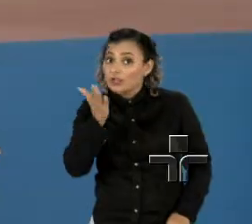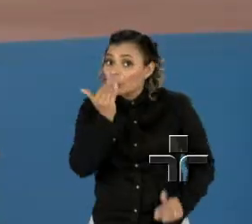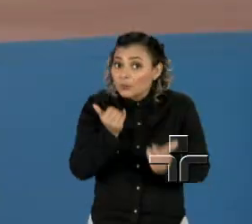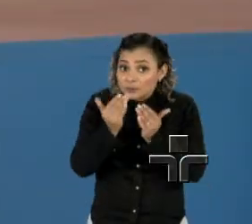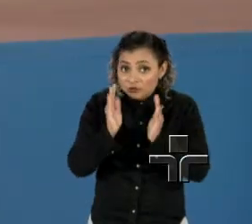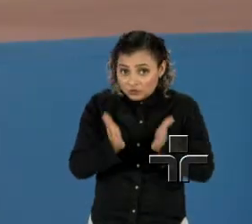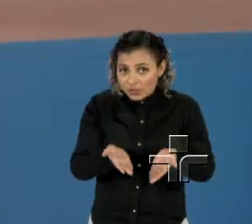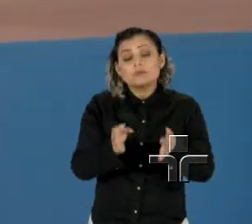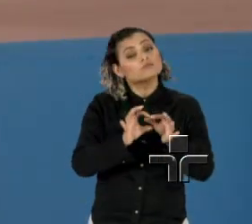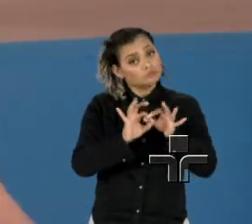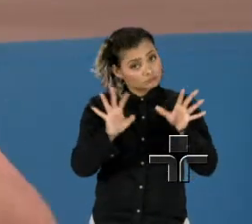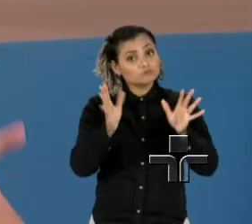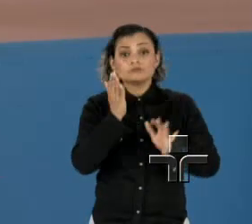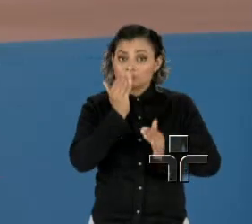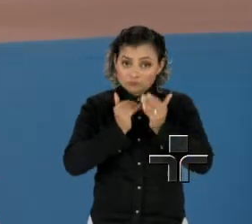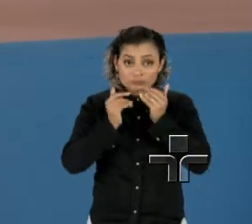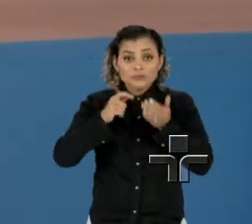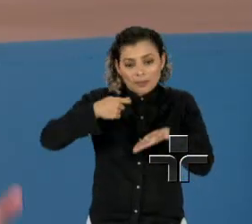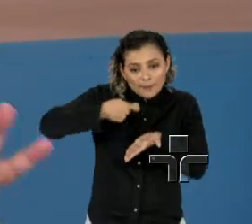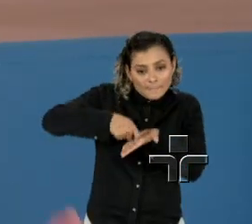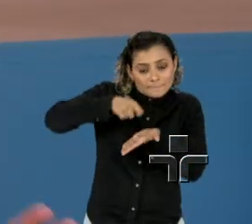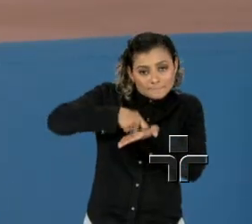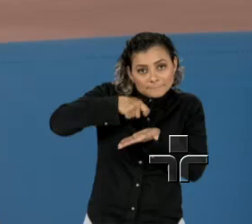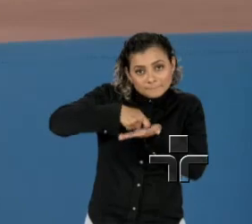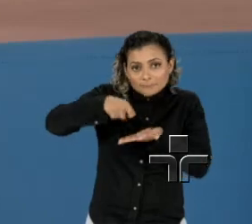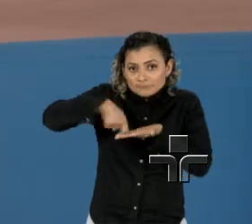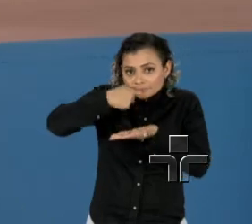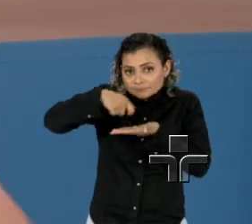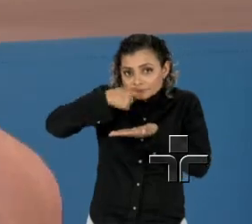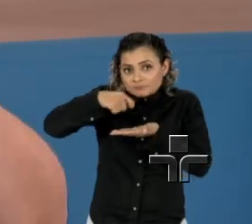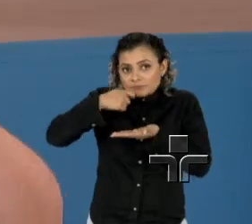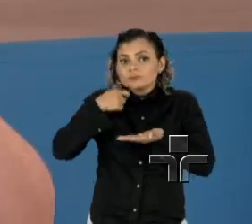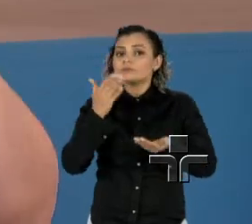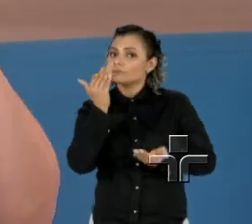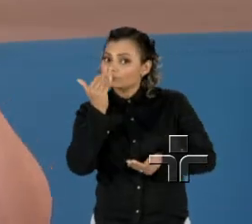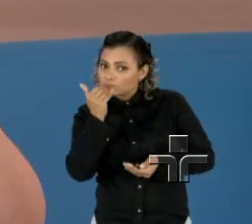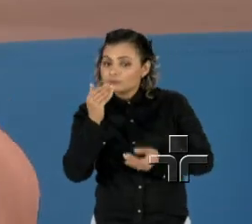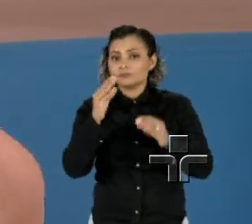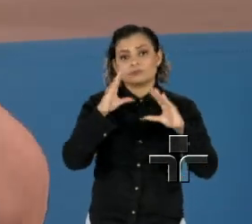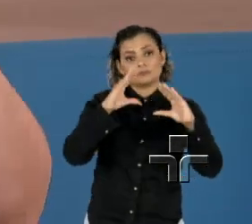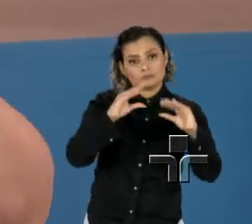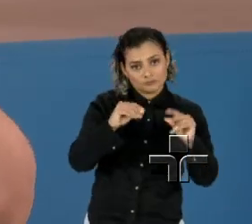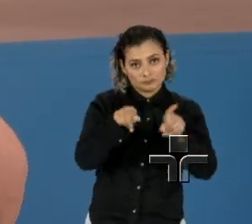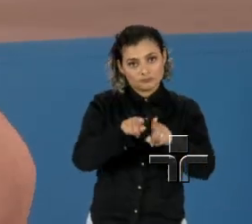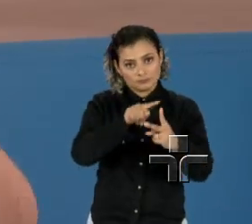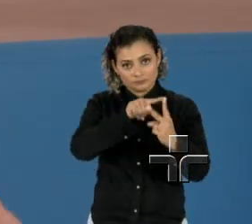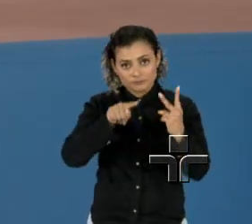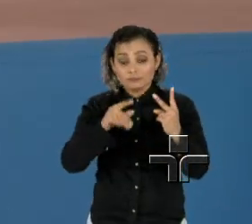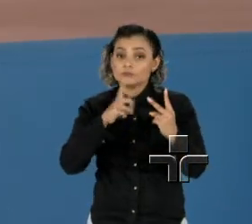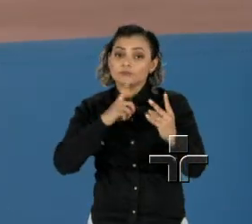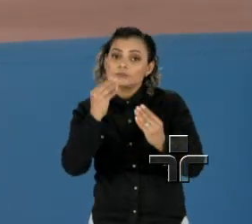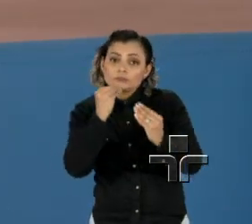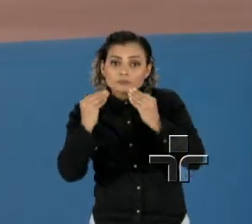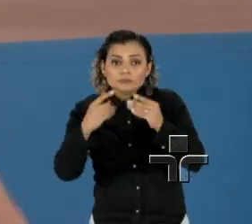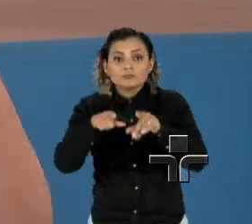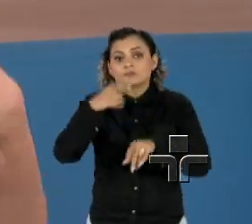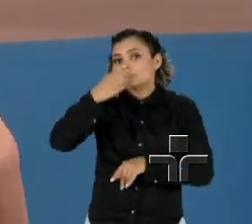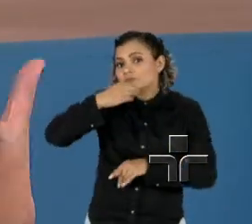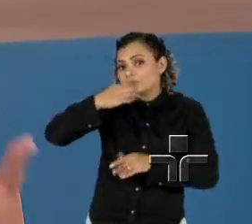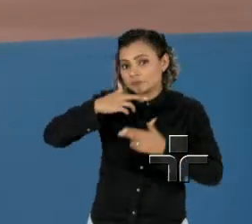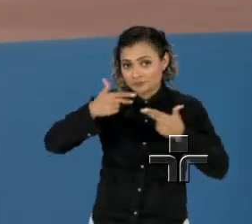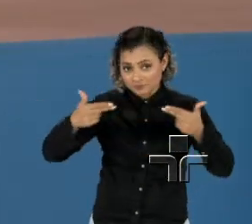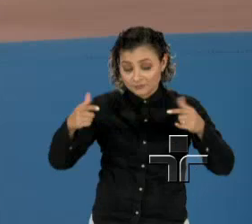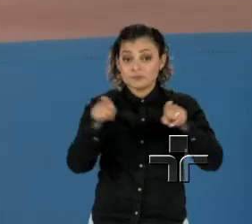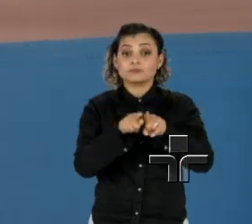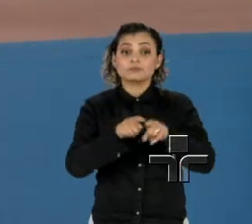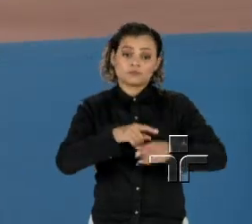Ela está fazendo as papinhas, né? Ela almoça e janta e tem os lanches, que são as frutinhas, e